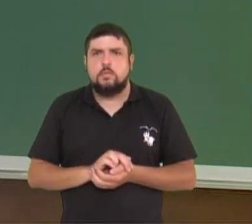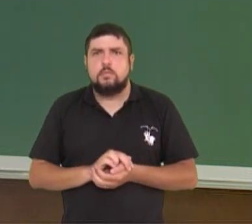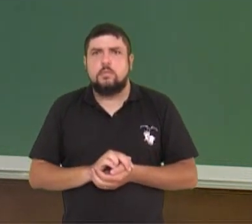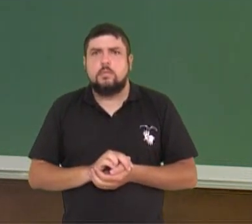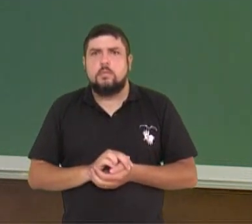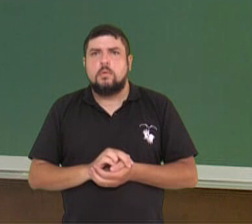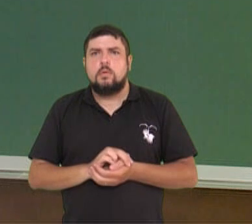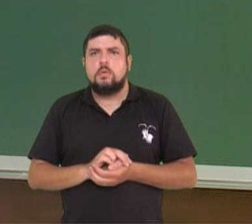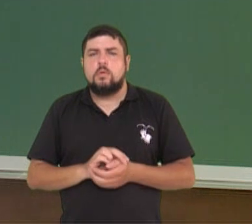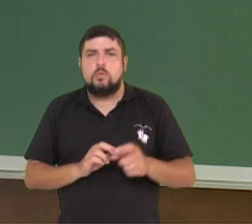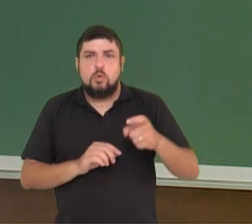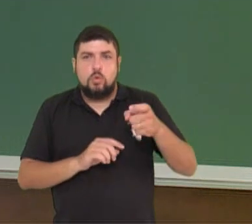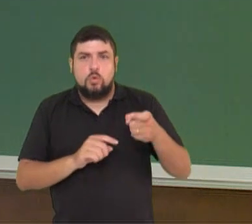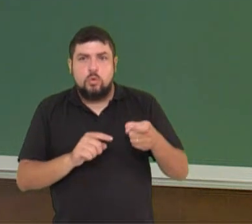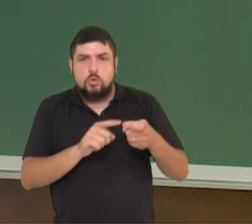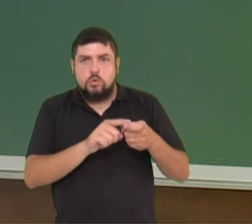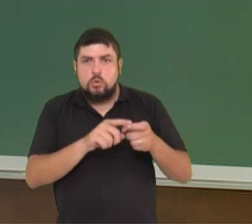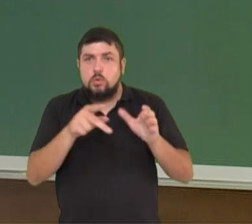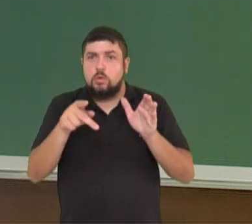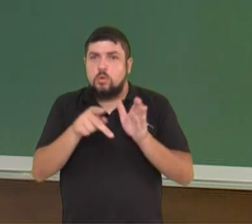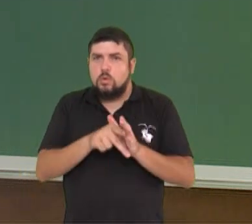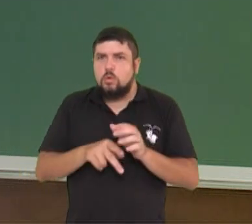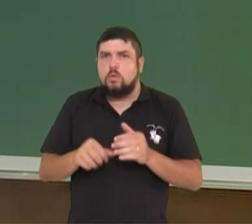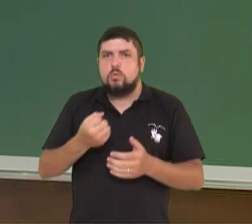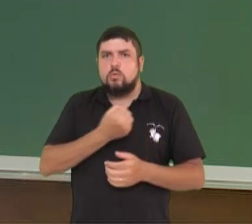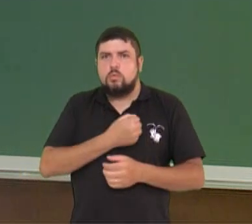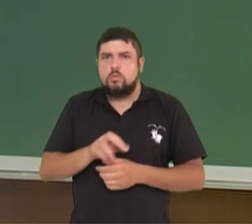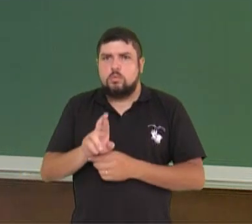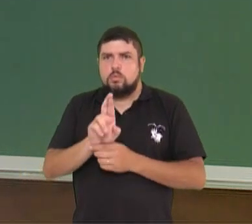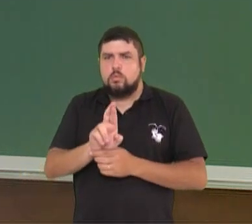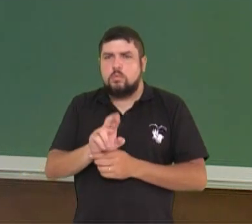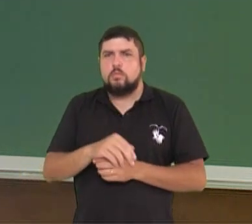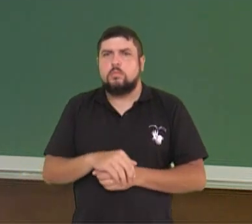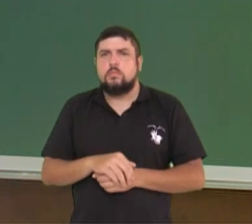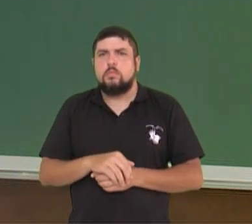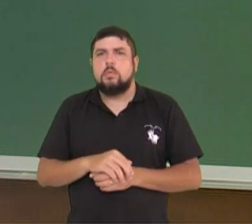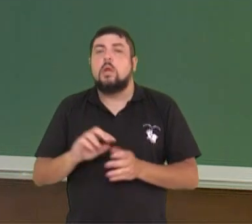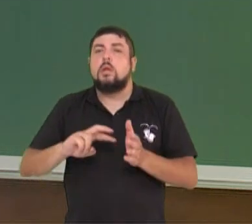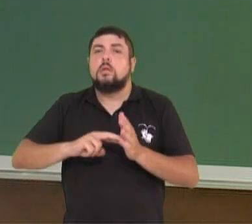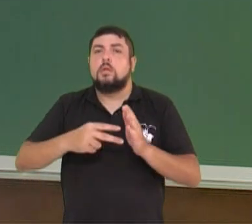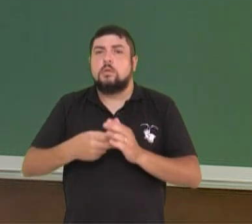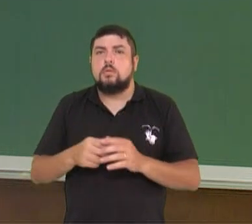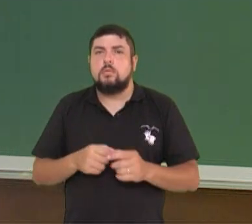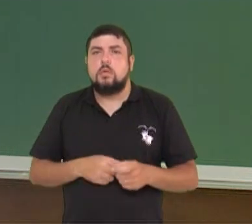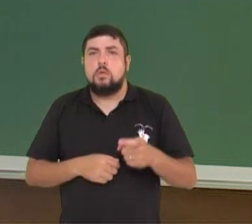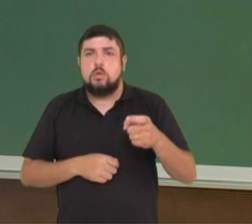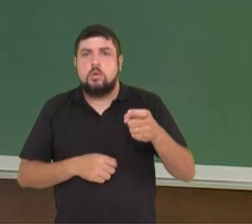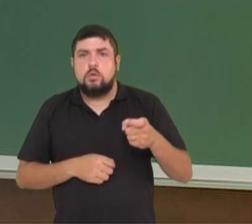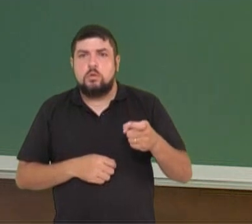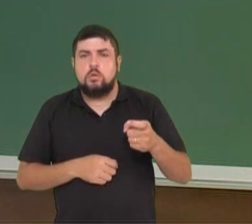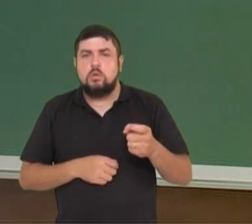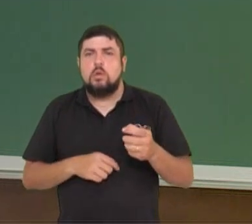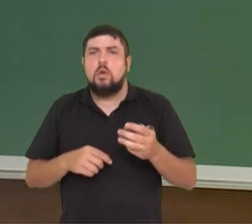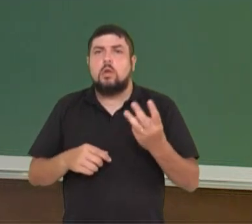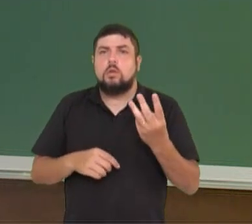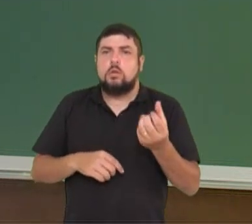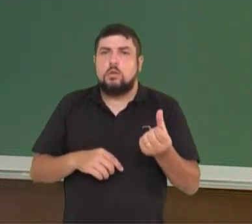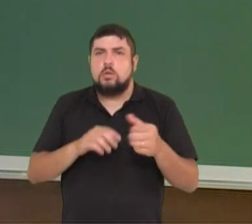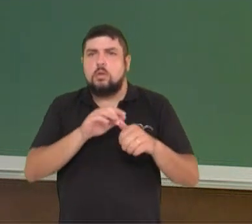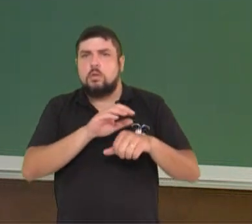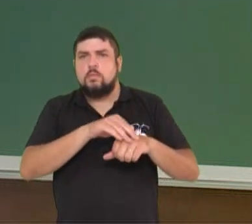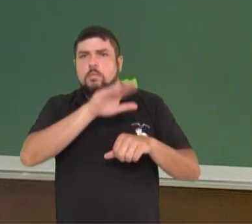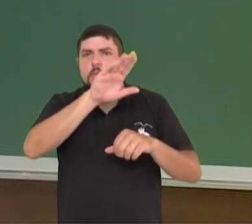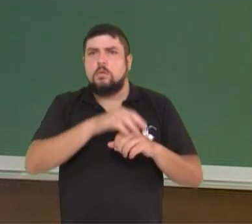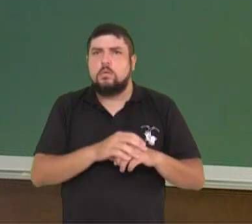x pertence aos reais, de modo que x é maior que 36, maior ou igual a 36, e menor ou igual